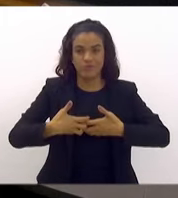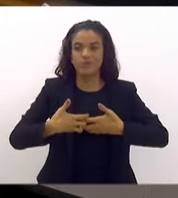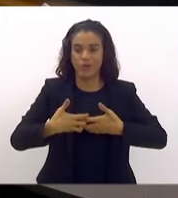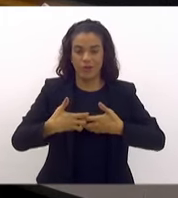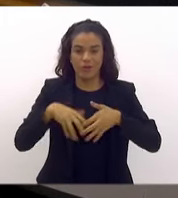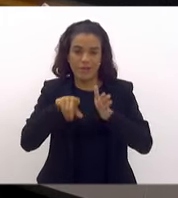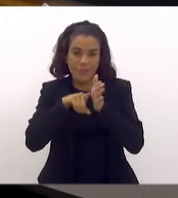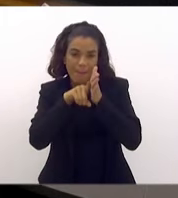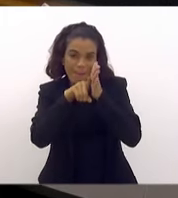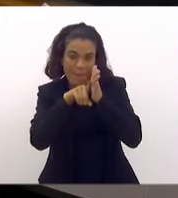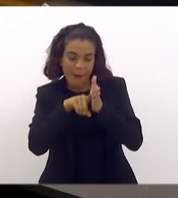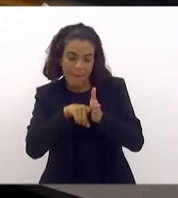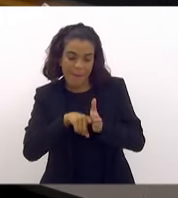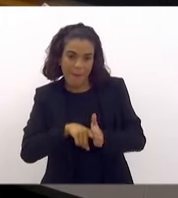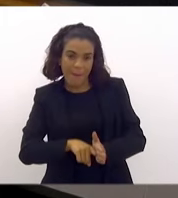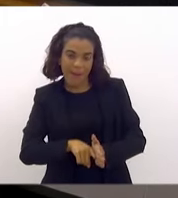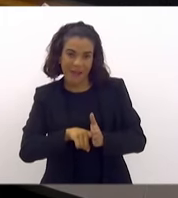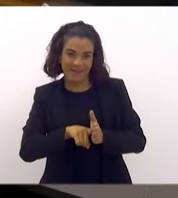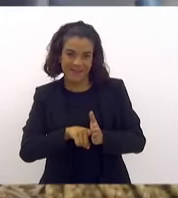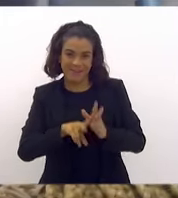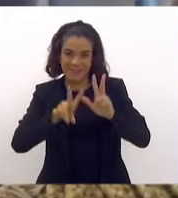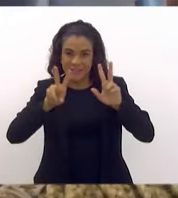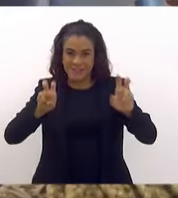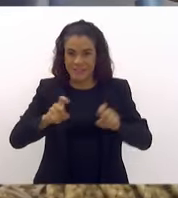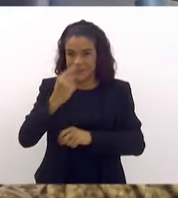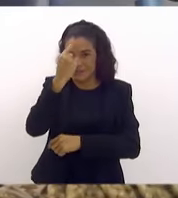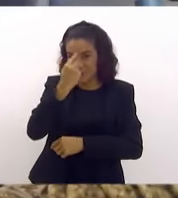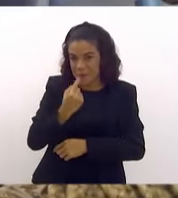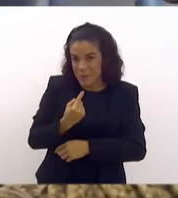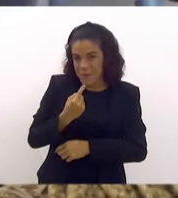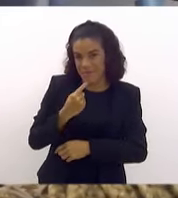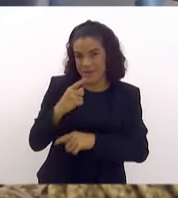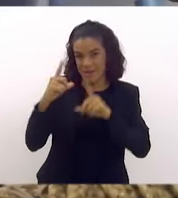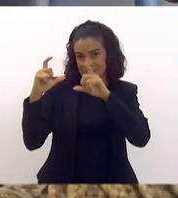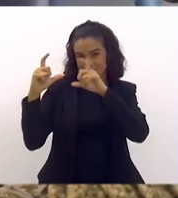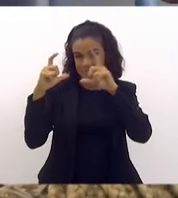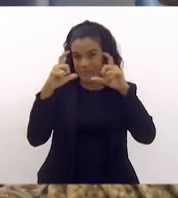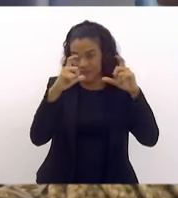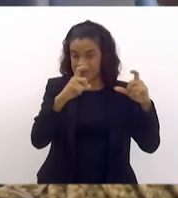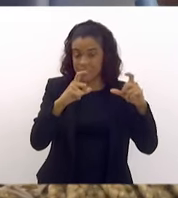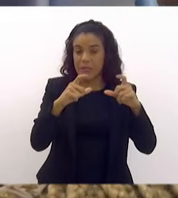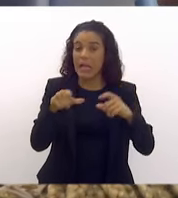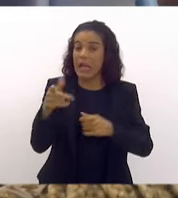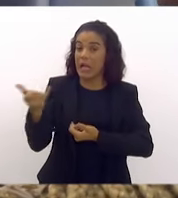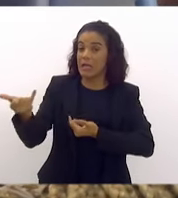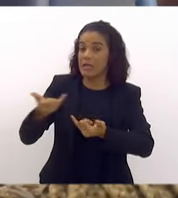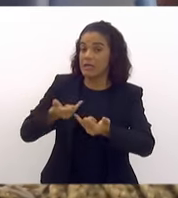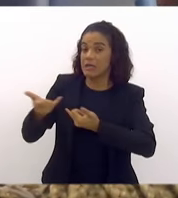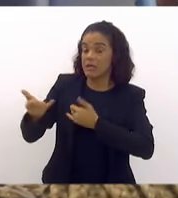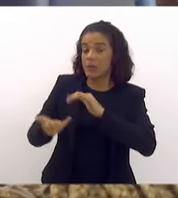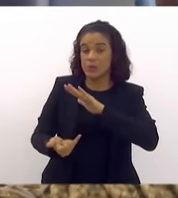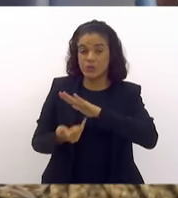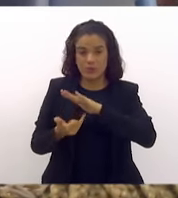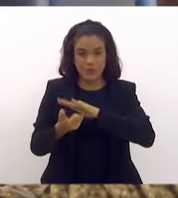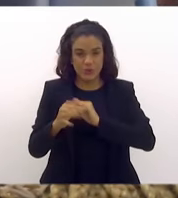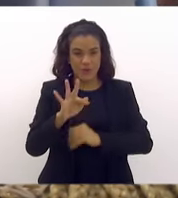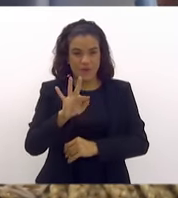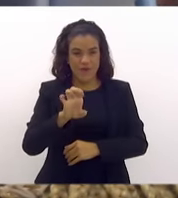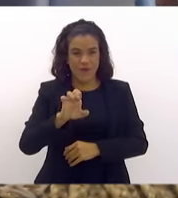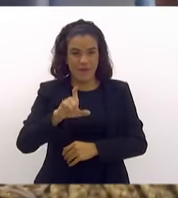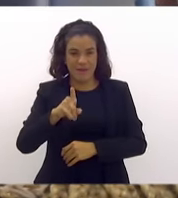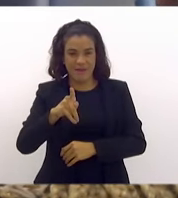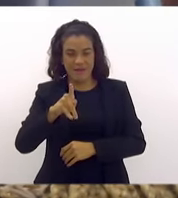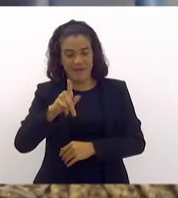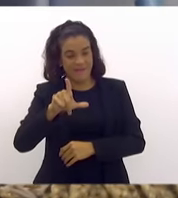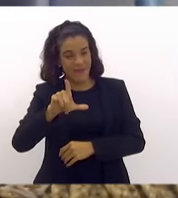perícia em cima dessas imagens e a e o e o Instituto e uma coisa que ela disse pra gente que o Instituto Félix Pacheco